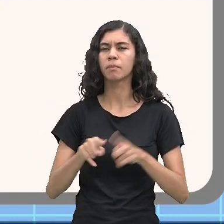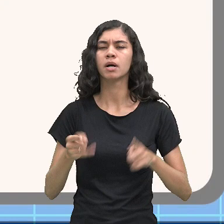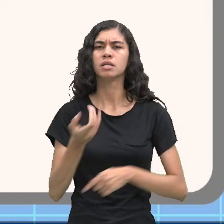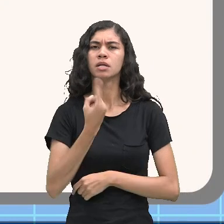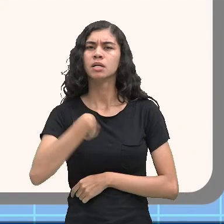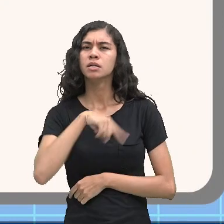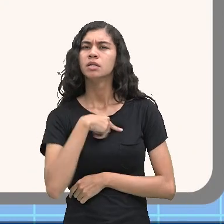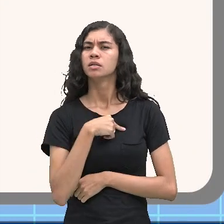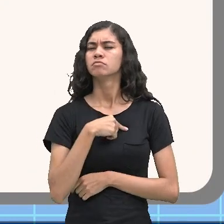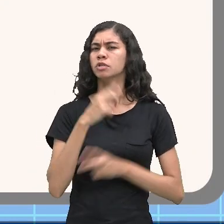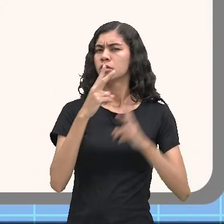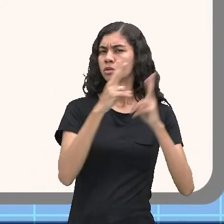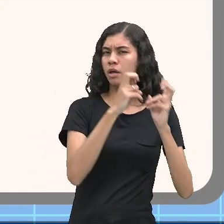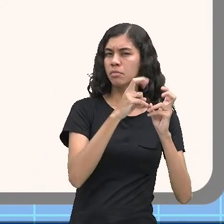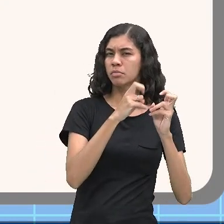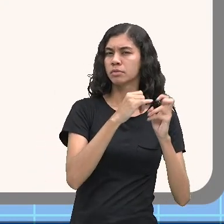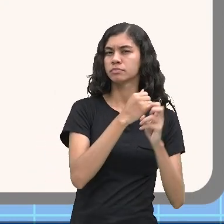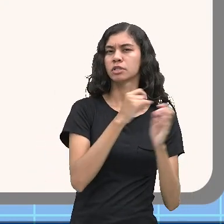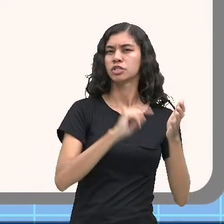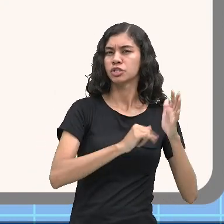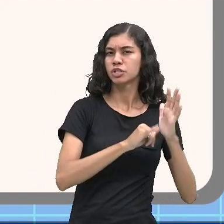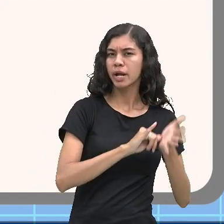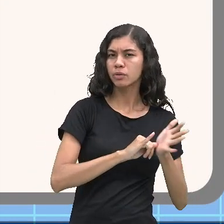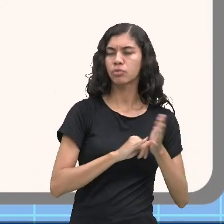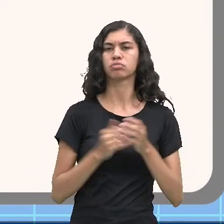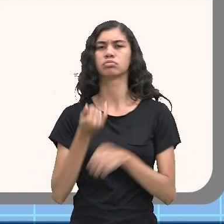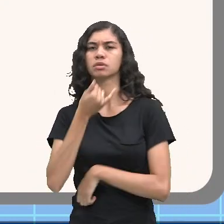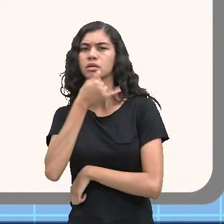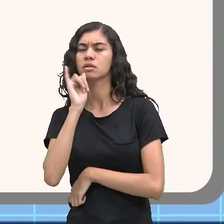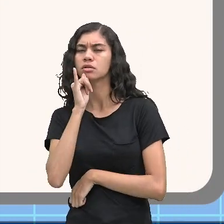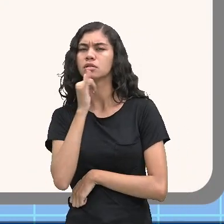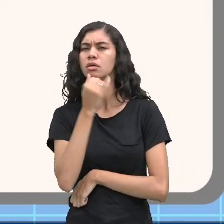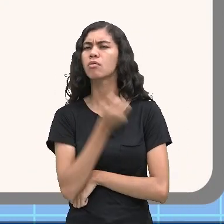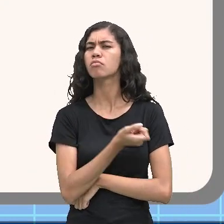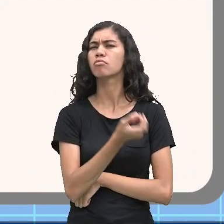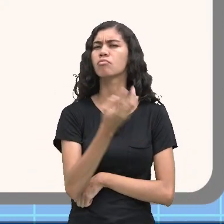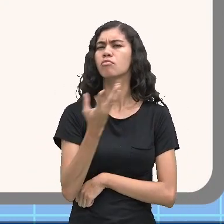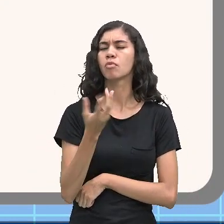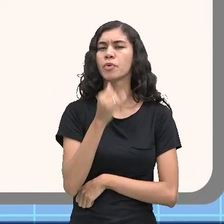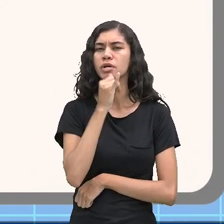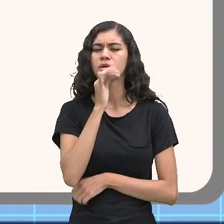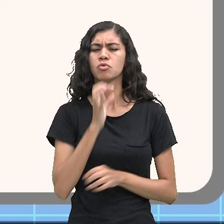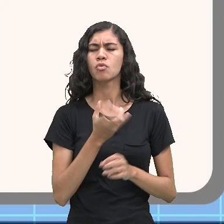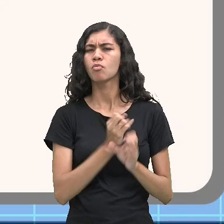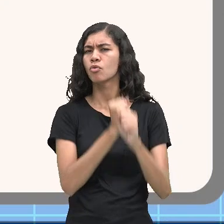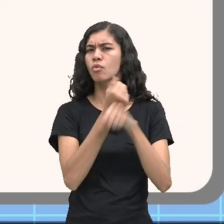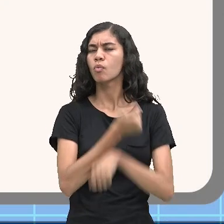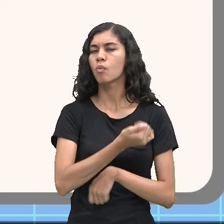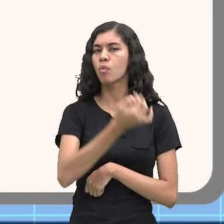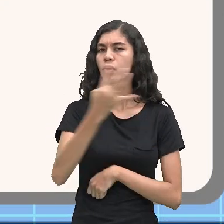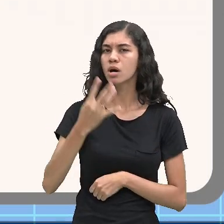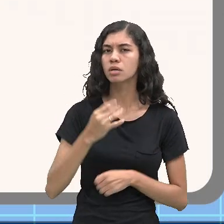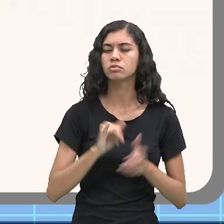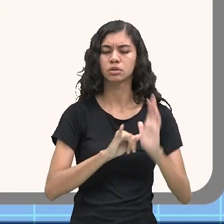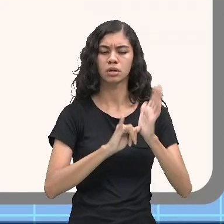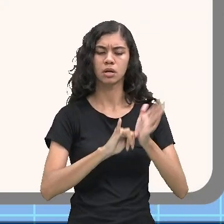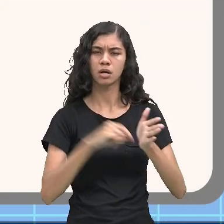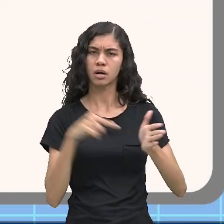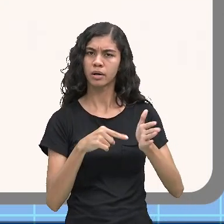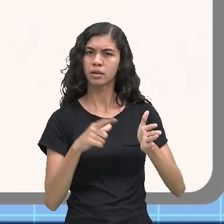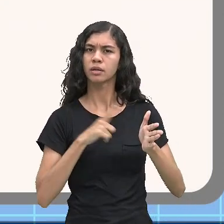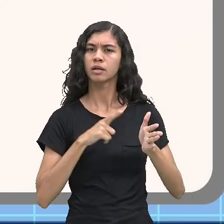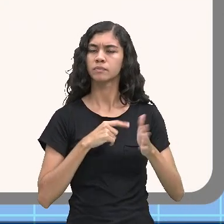aí de gerador e de energia, nós vamos ver quanto de energia é gerada por um gerador, tá certo? Então, a potência